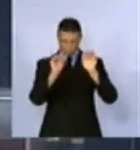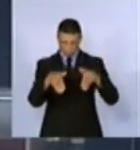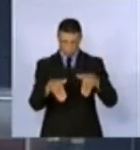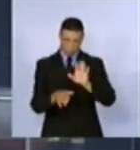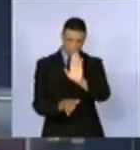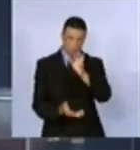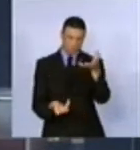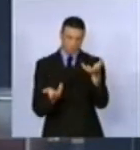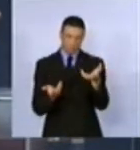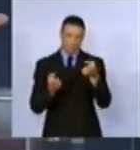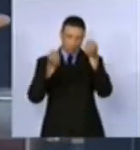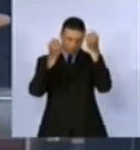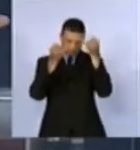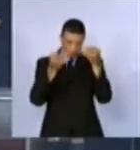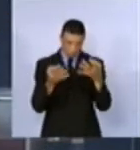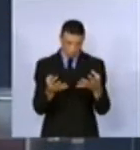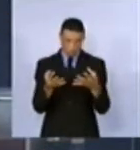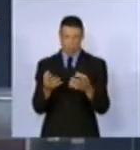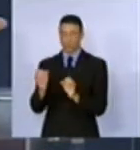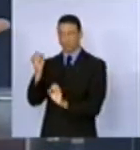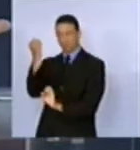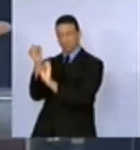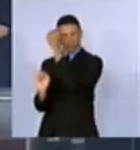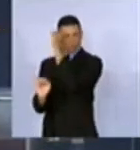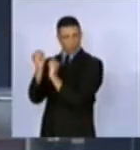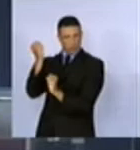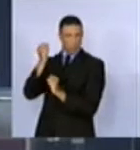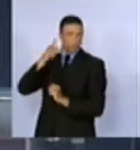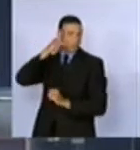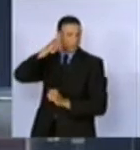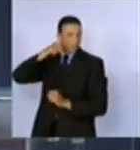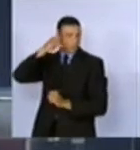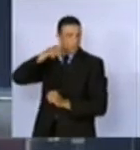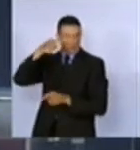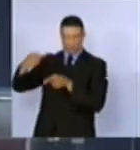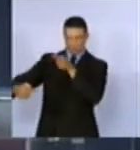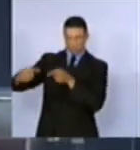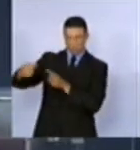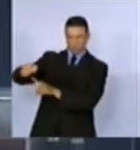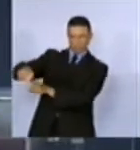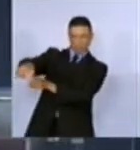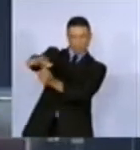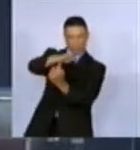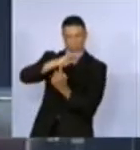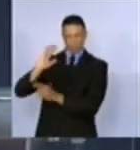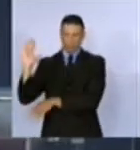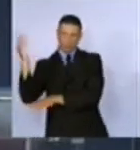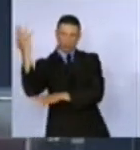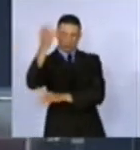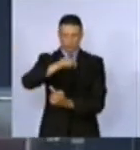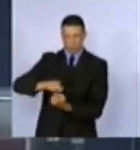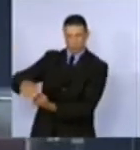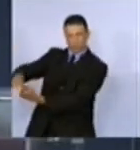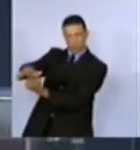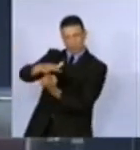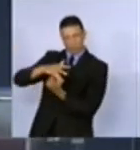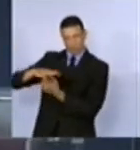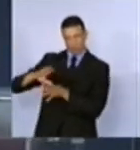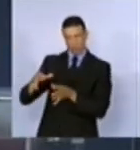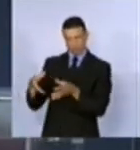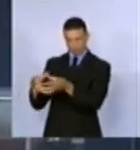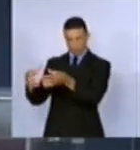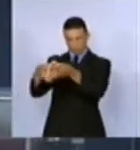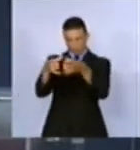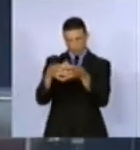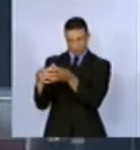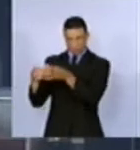também é de uma forma Supra setorial a gente tem a nossa política ambiental Ou seja a gente procura fazer com que as empresas